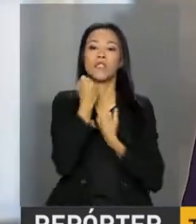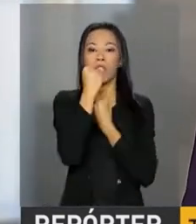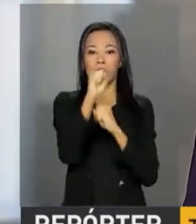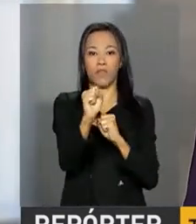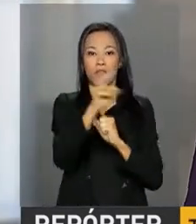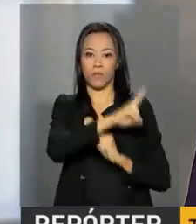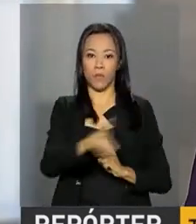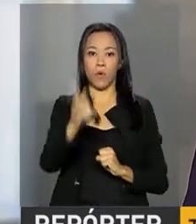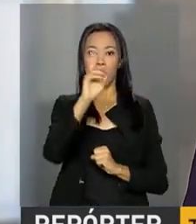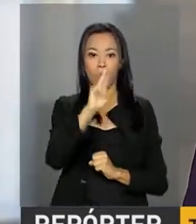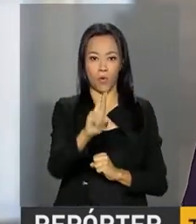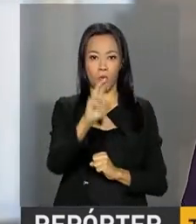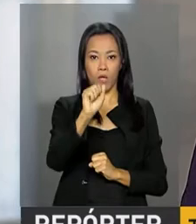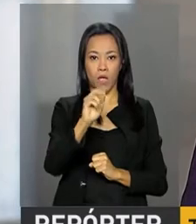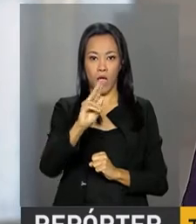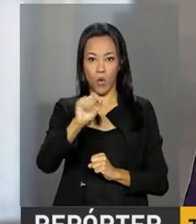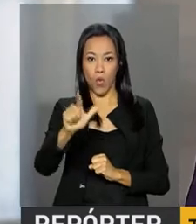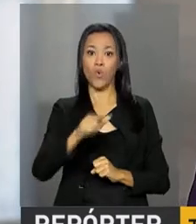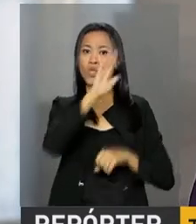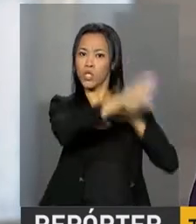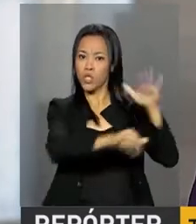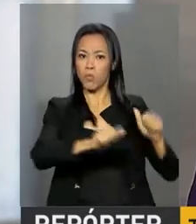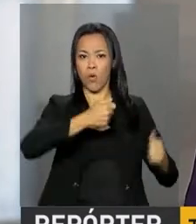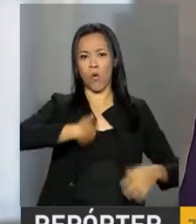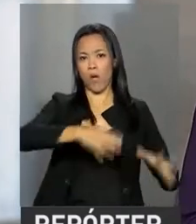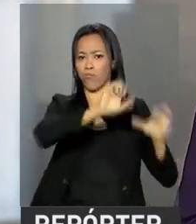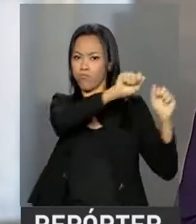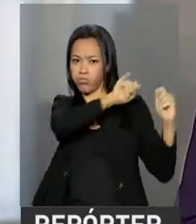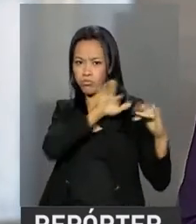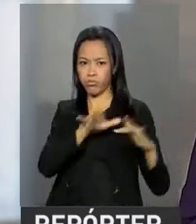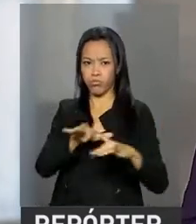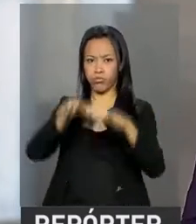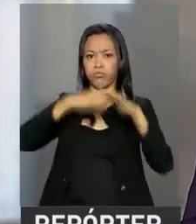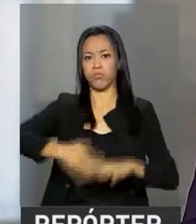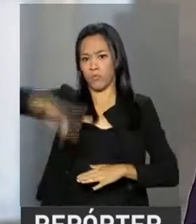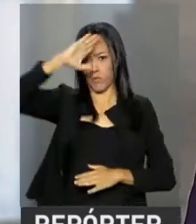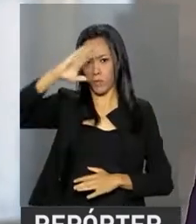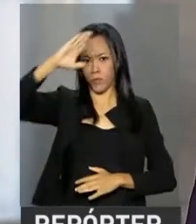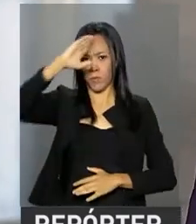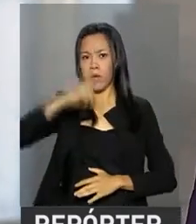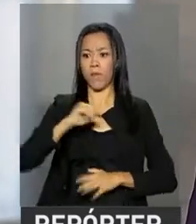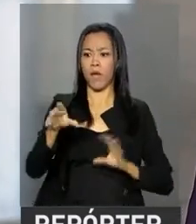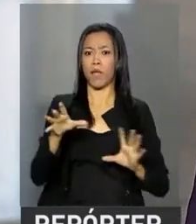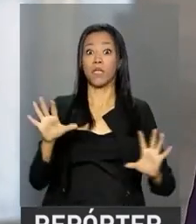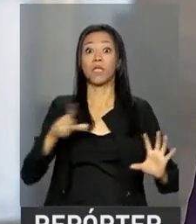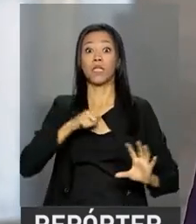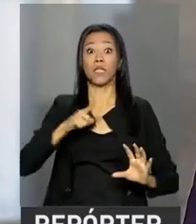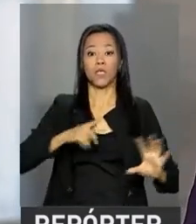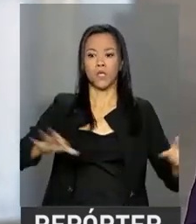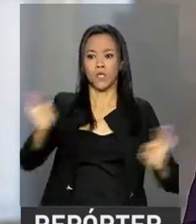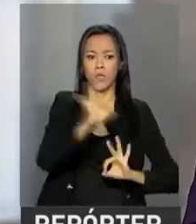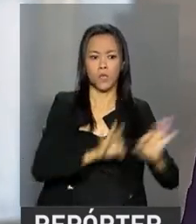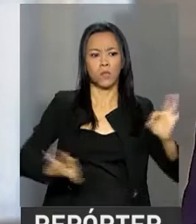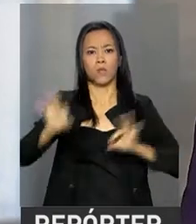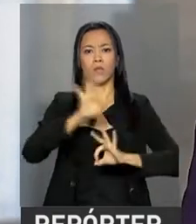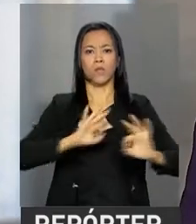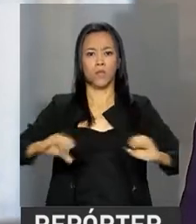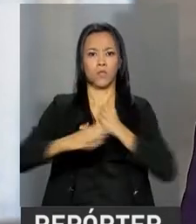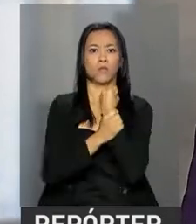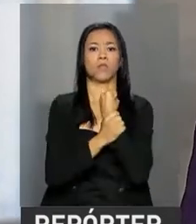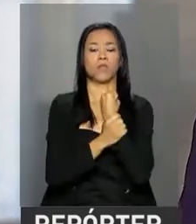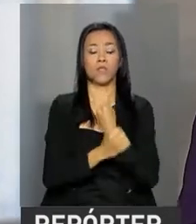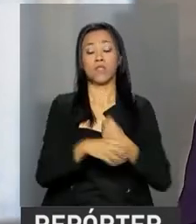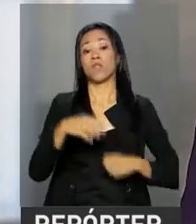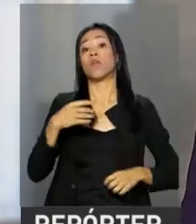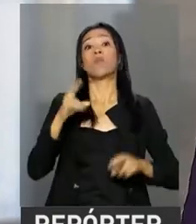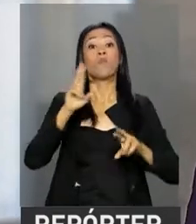atuação das Forças Armadas para a garantia da lei e da ordem. Segundo ele, a medida foi autorizada pelo presidente Michel Temer depois